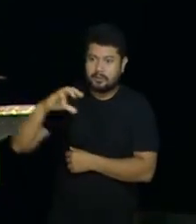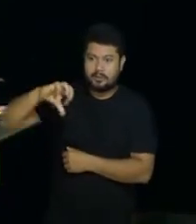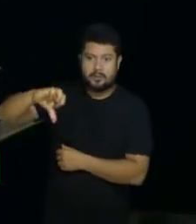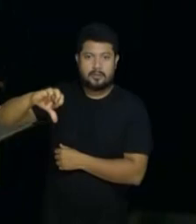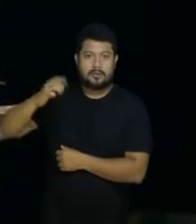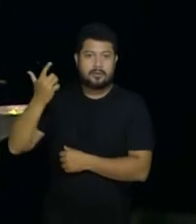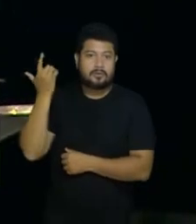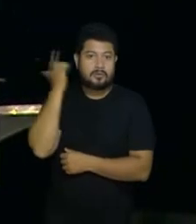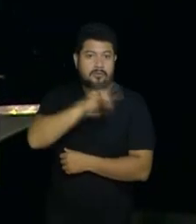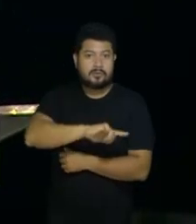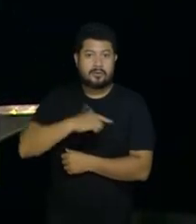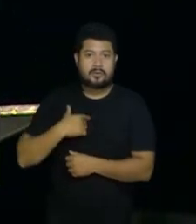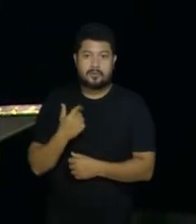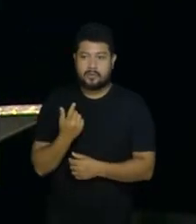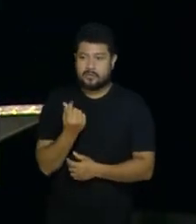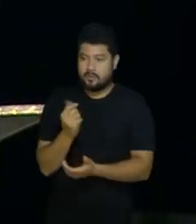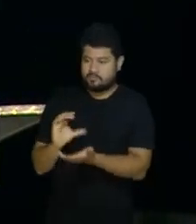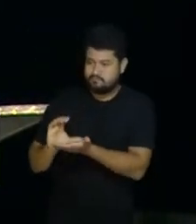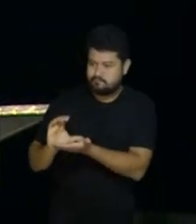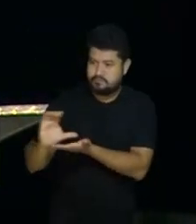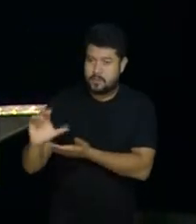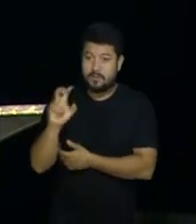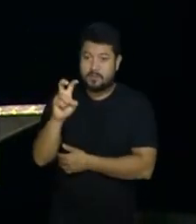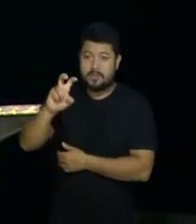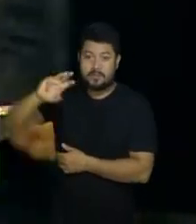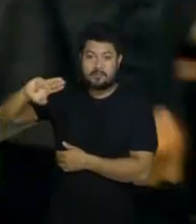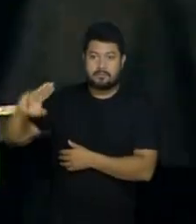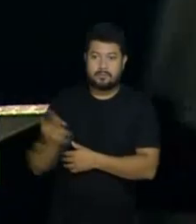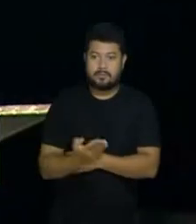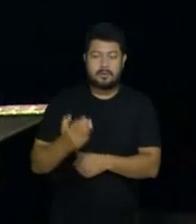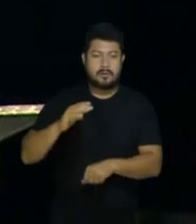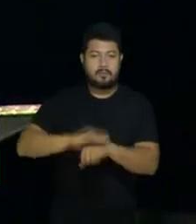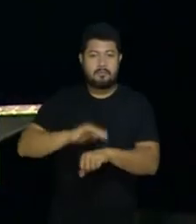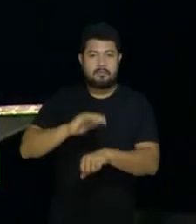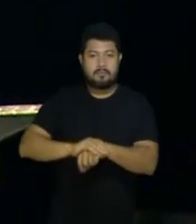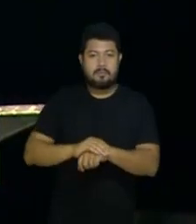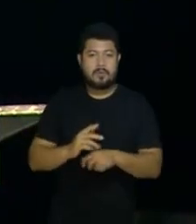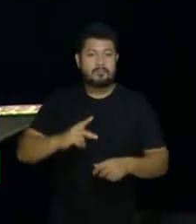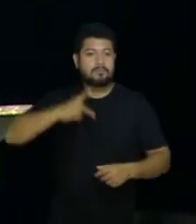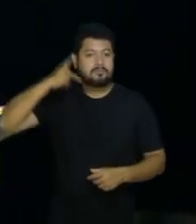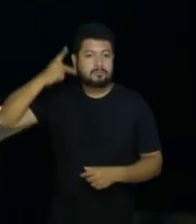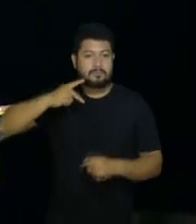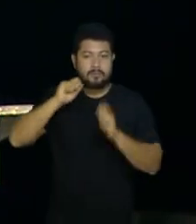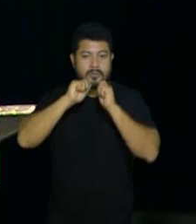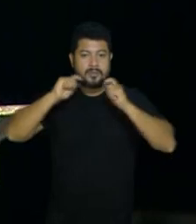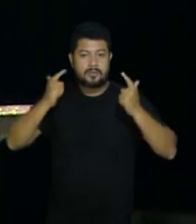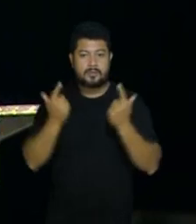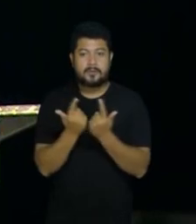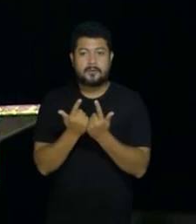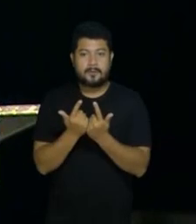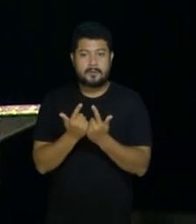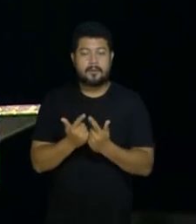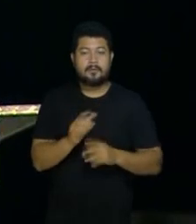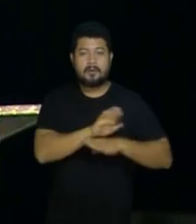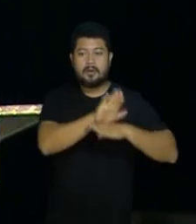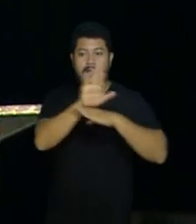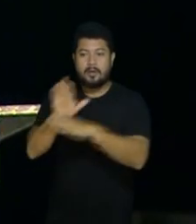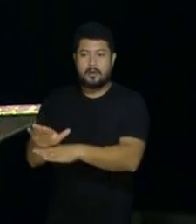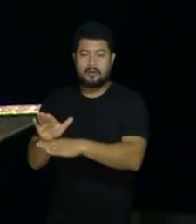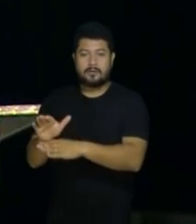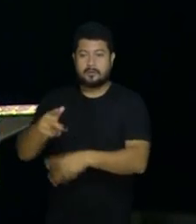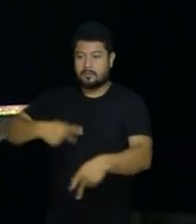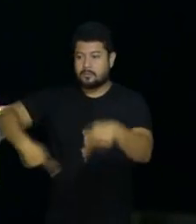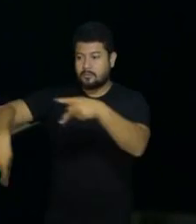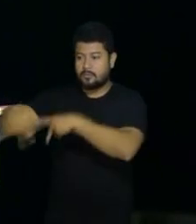aportar R$5 milhões em doações do Parlamento catarinense para auxiliar o povo gaúcho nesse momento